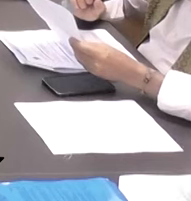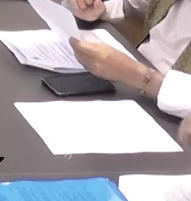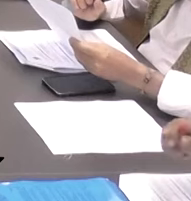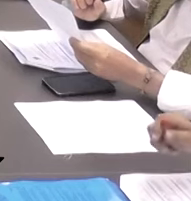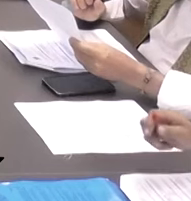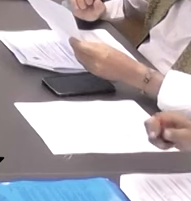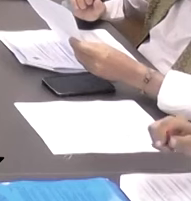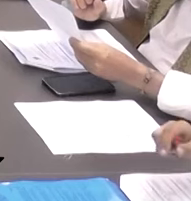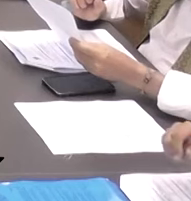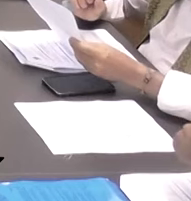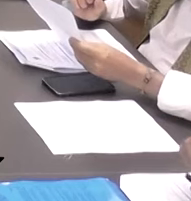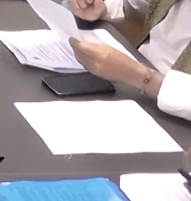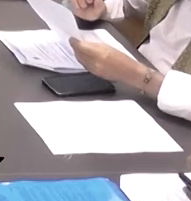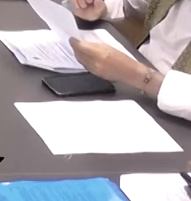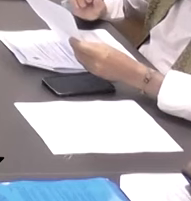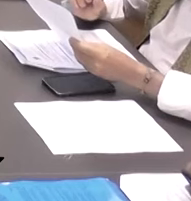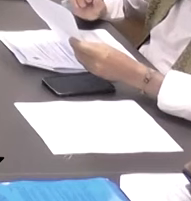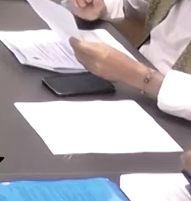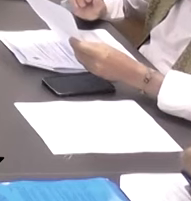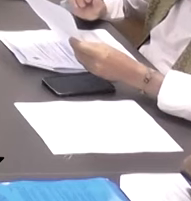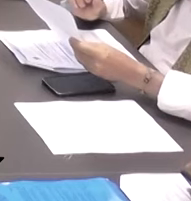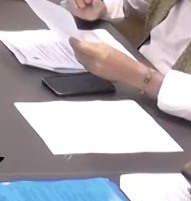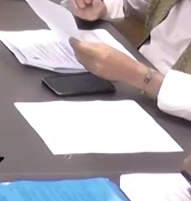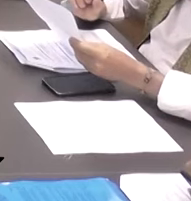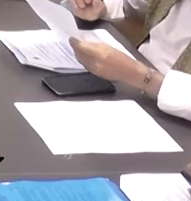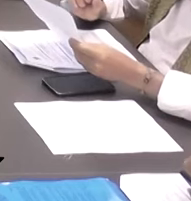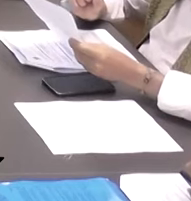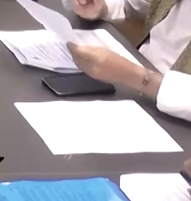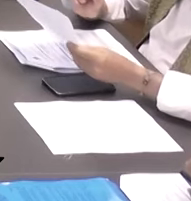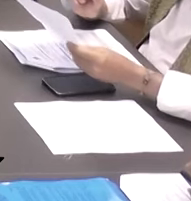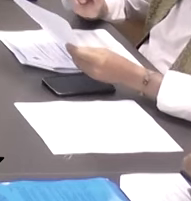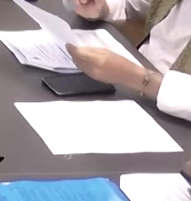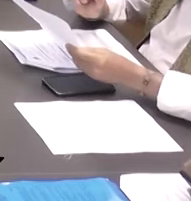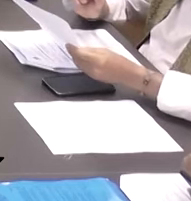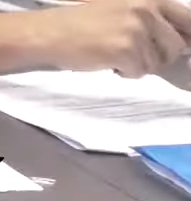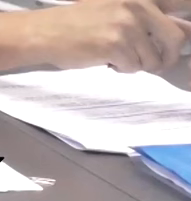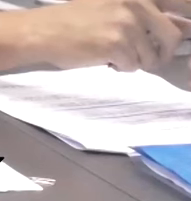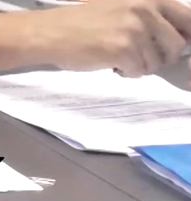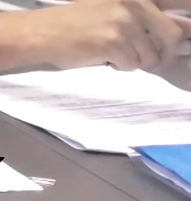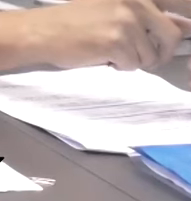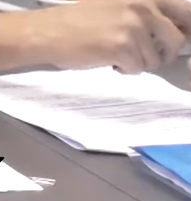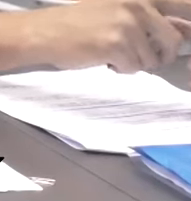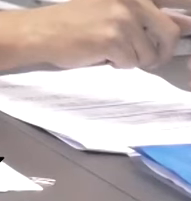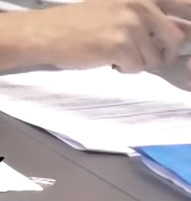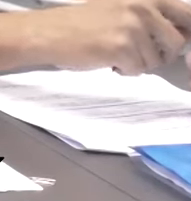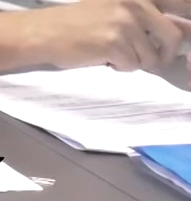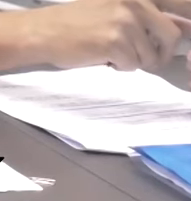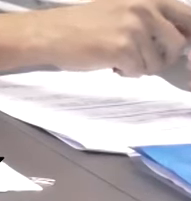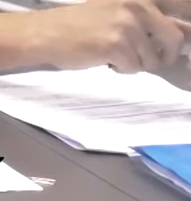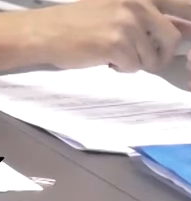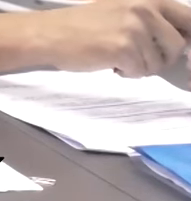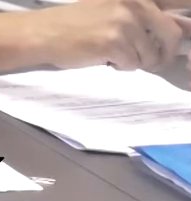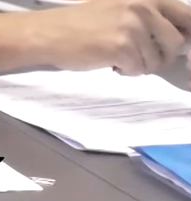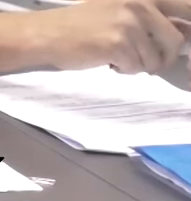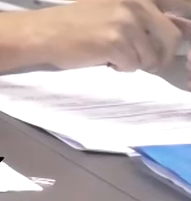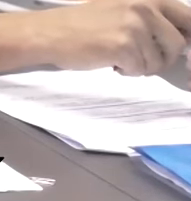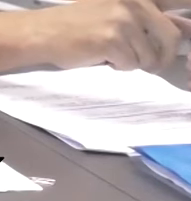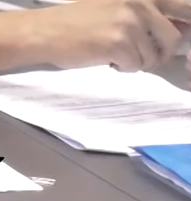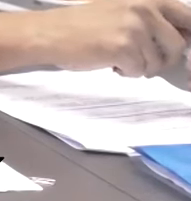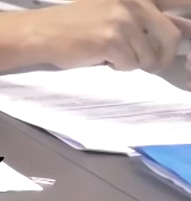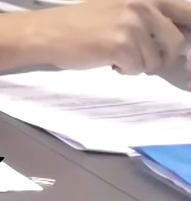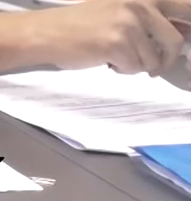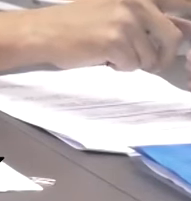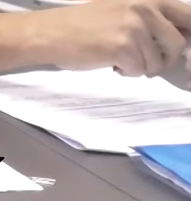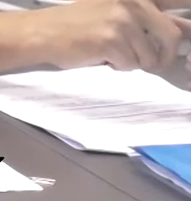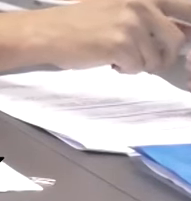está empatando o cavalinho da deputada Verônica. Eu estou empatando. Dani, não, era só para dizer é um que... Deputado Mico, tá não sou eu, hein? Ela está alterando uma lei minha, que é